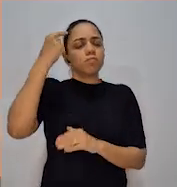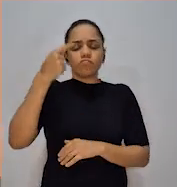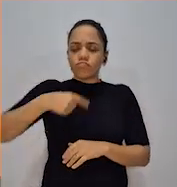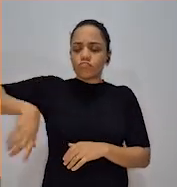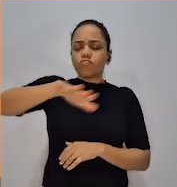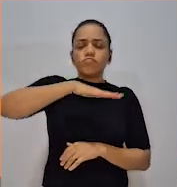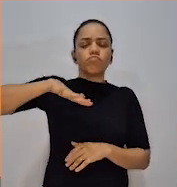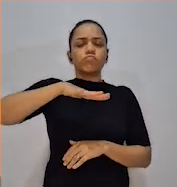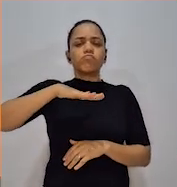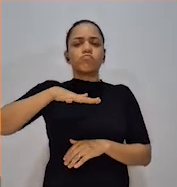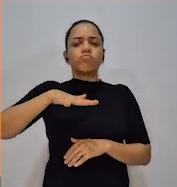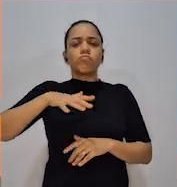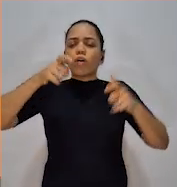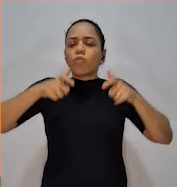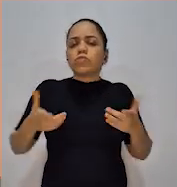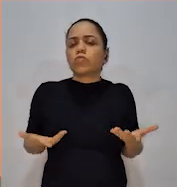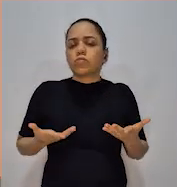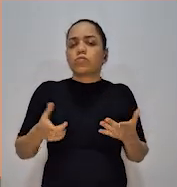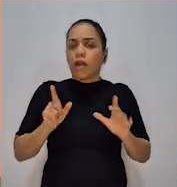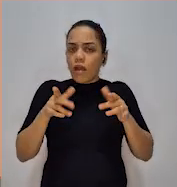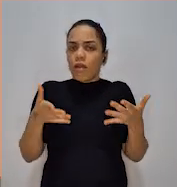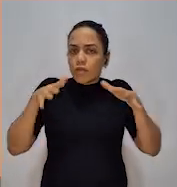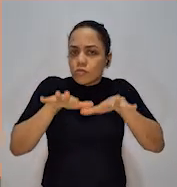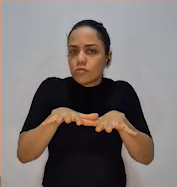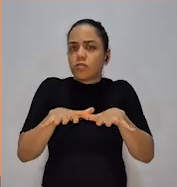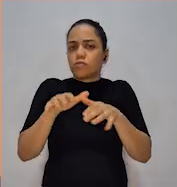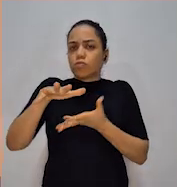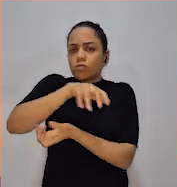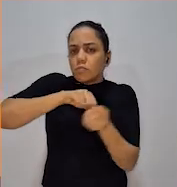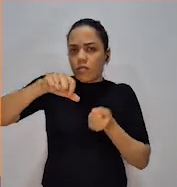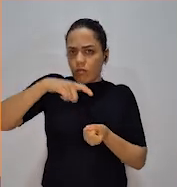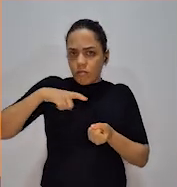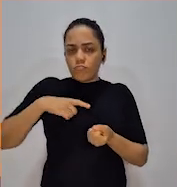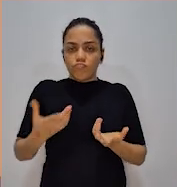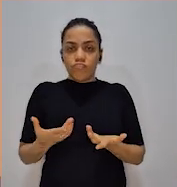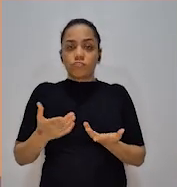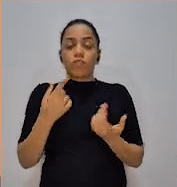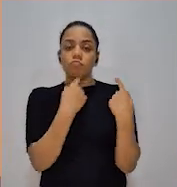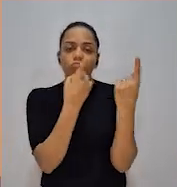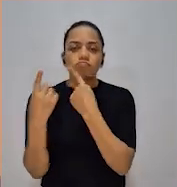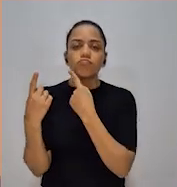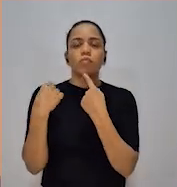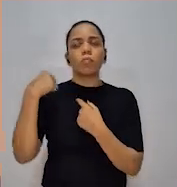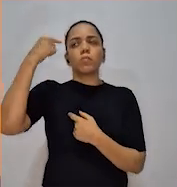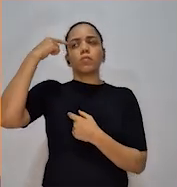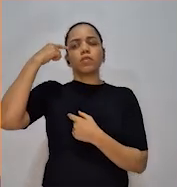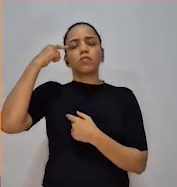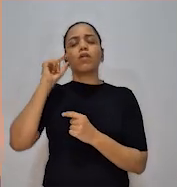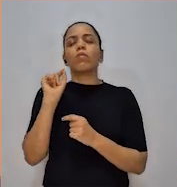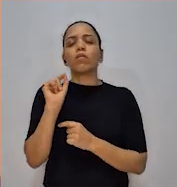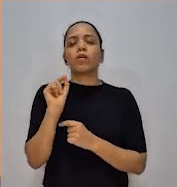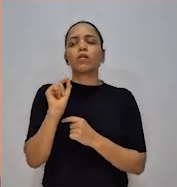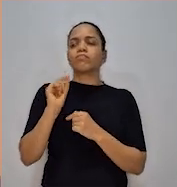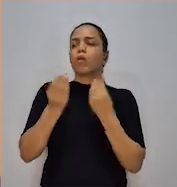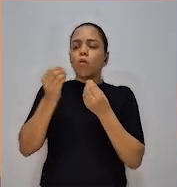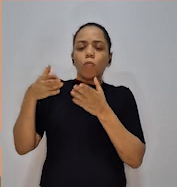buscam ambientes mais inclusivos e sustentáveis. Queremos, através desse diálogo, refletir sobre avanços, desafios e